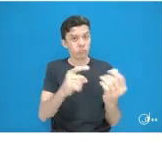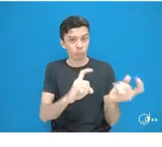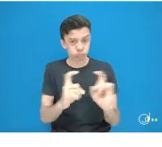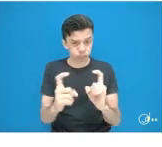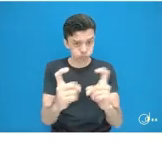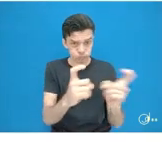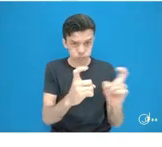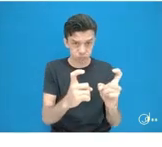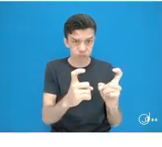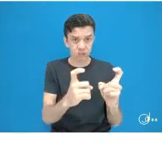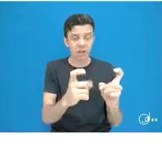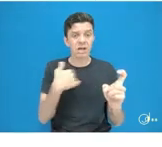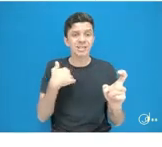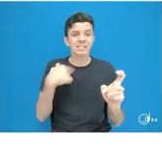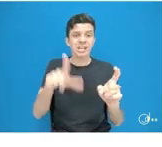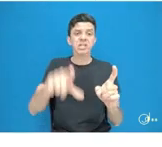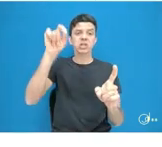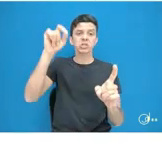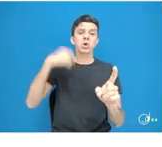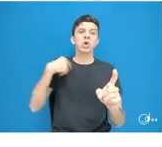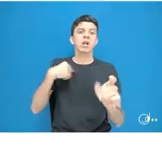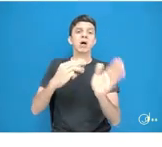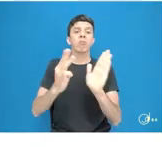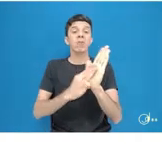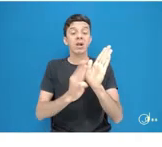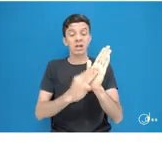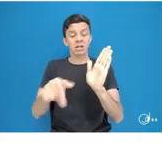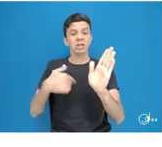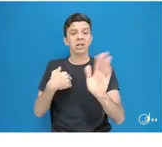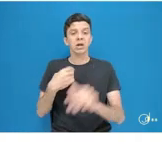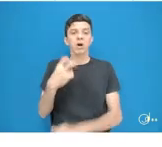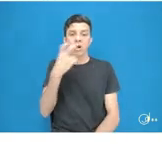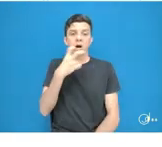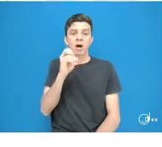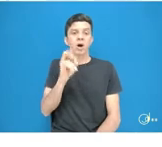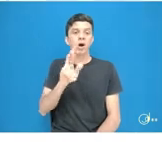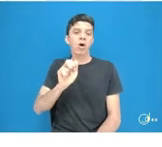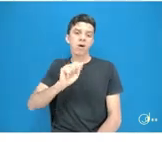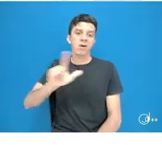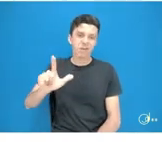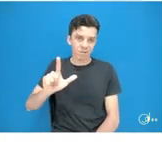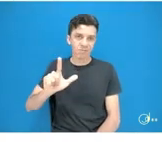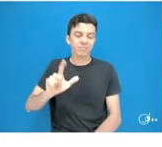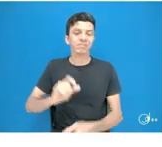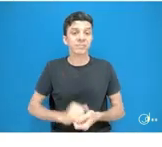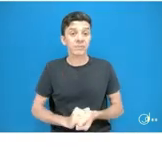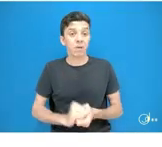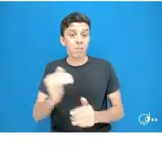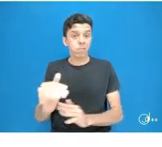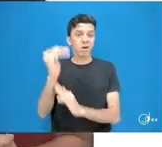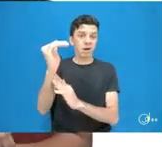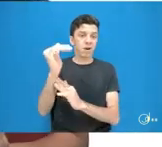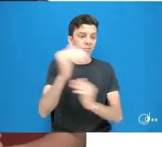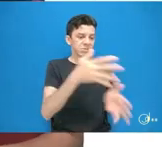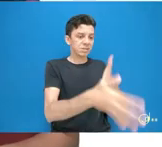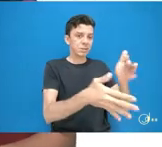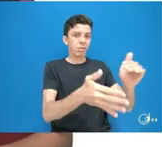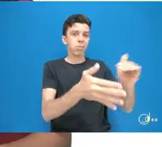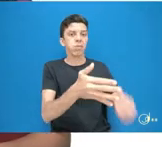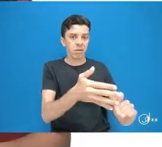Na época, o método oral foi considerado superior ao dos sinais. Rocha 2008, página 45.